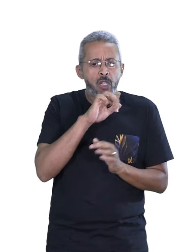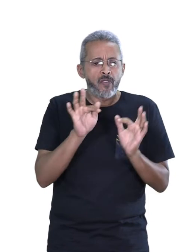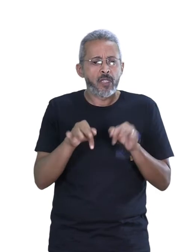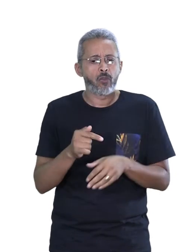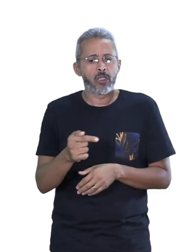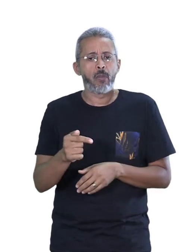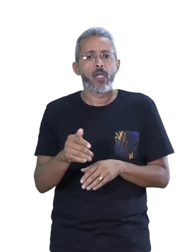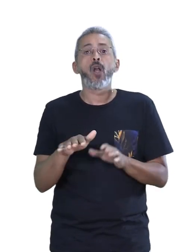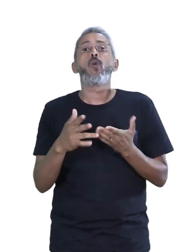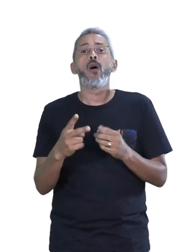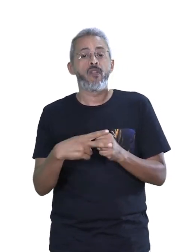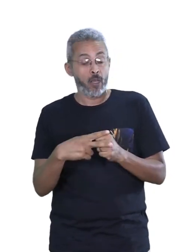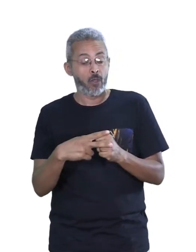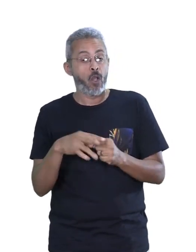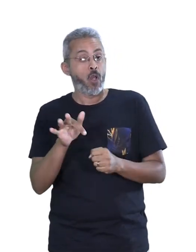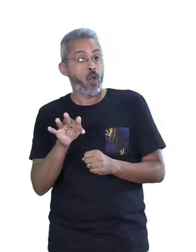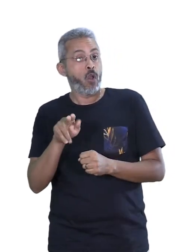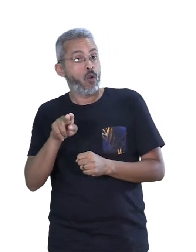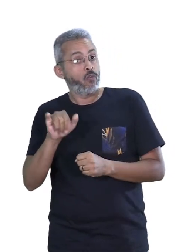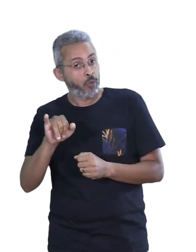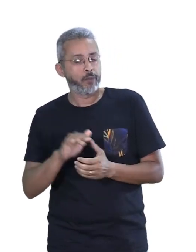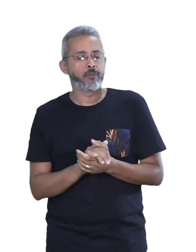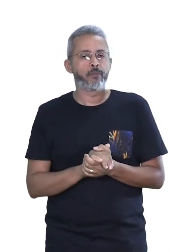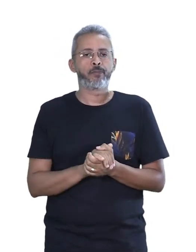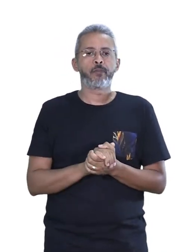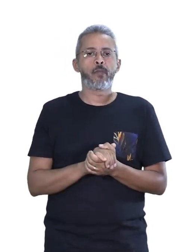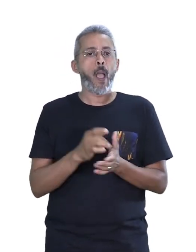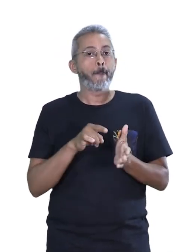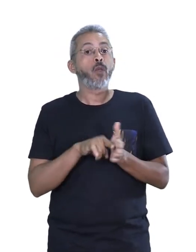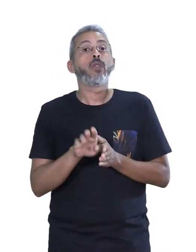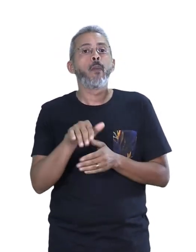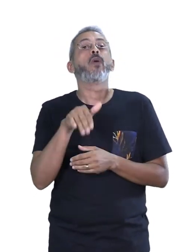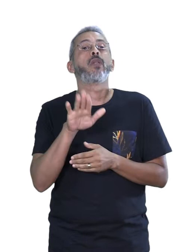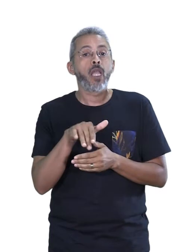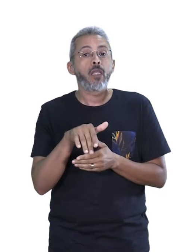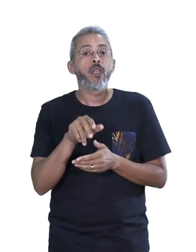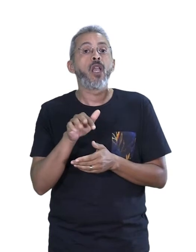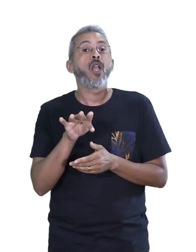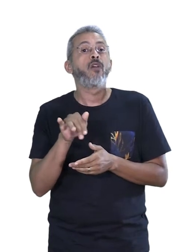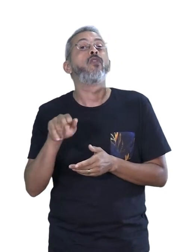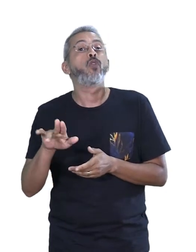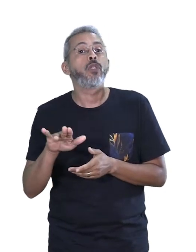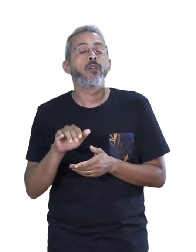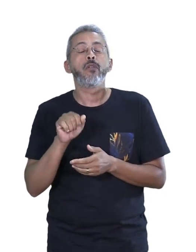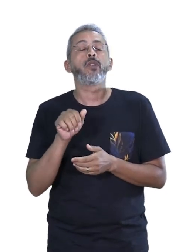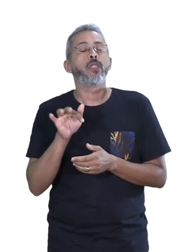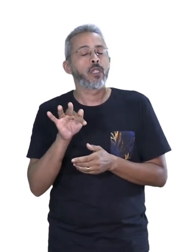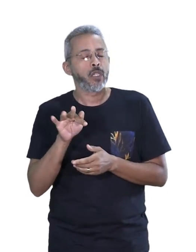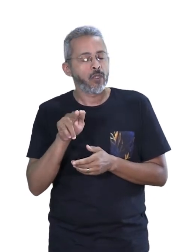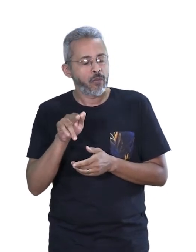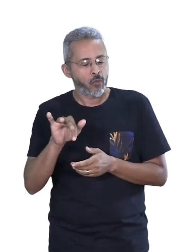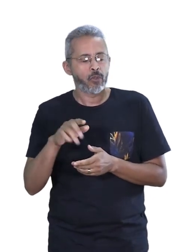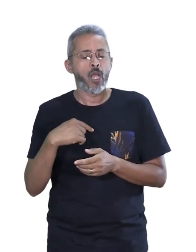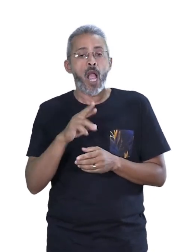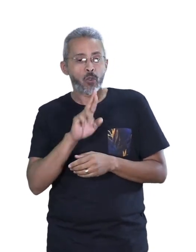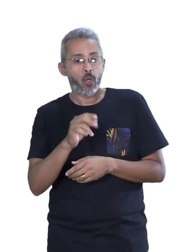semana. Qual é o verbo? Fui. Beleza. Perguntamos quem fui. A